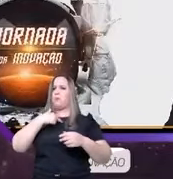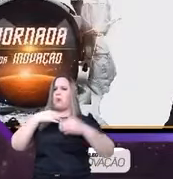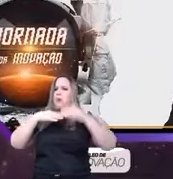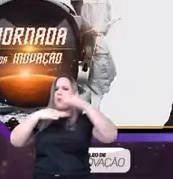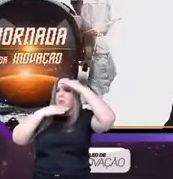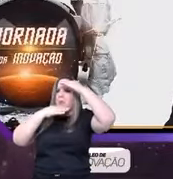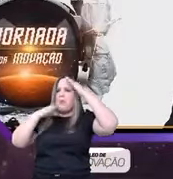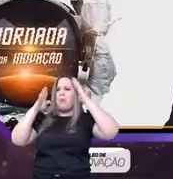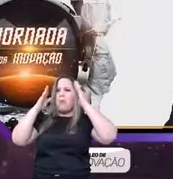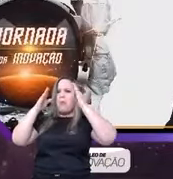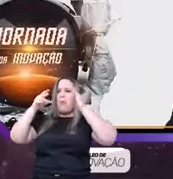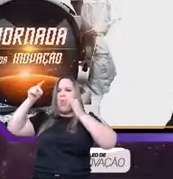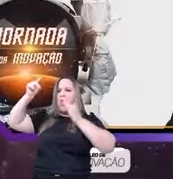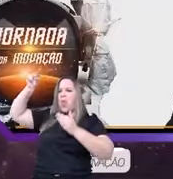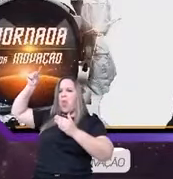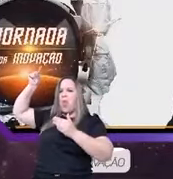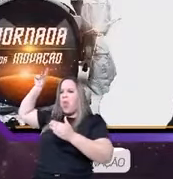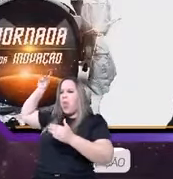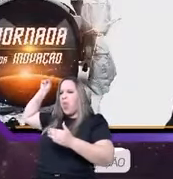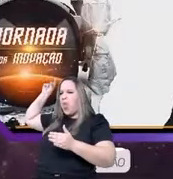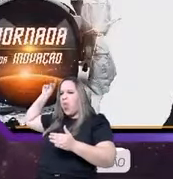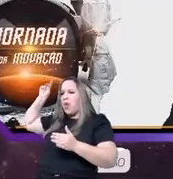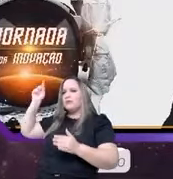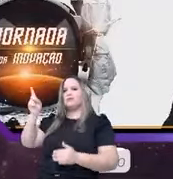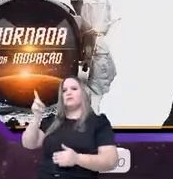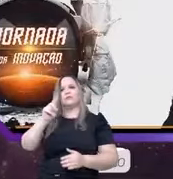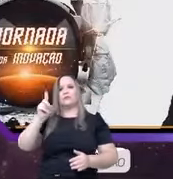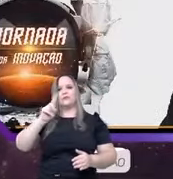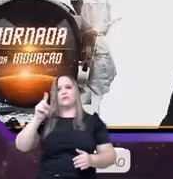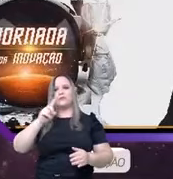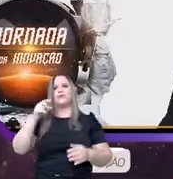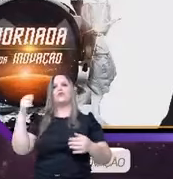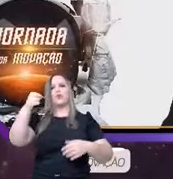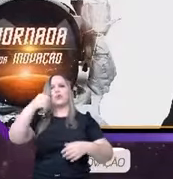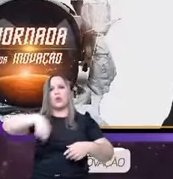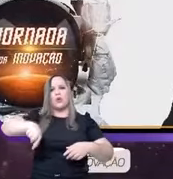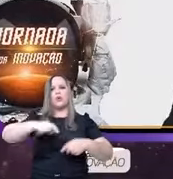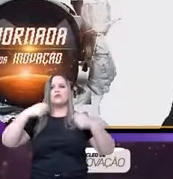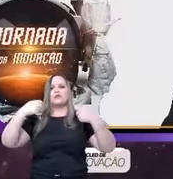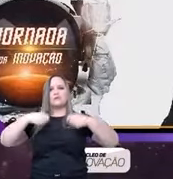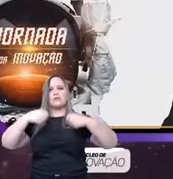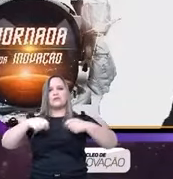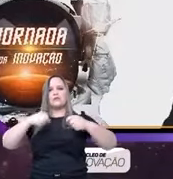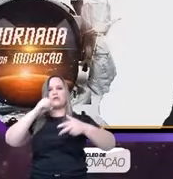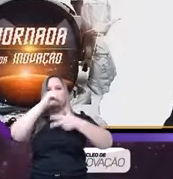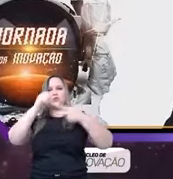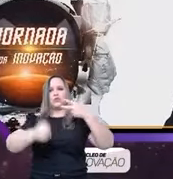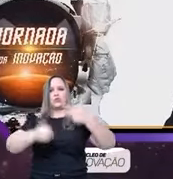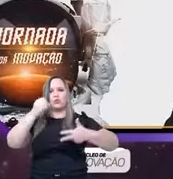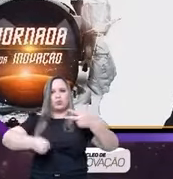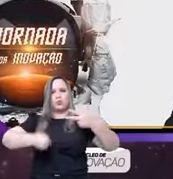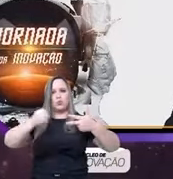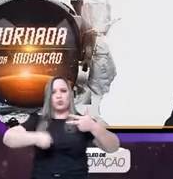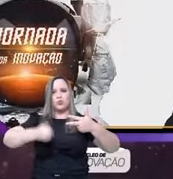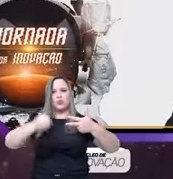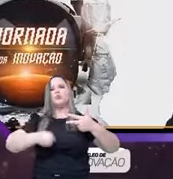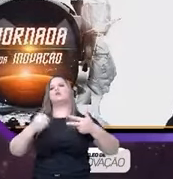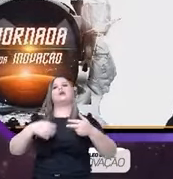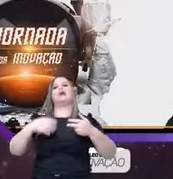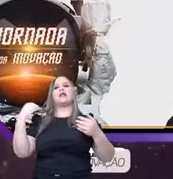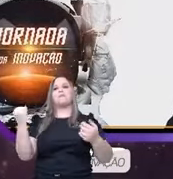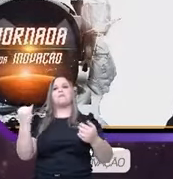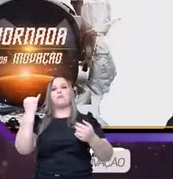consoante, alinhado às inovações da sociedade. Todavia, eu faço menção ao termo de conservadorismo